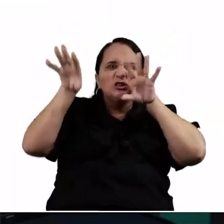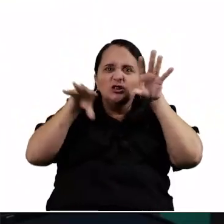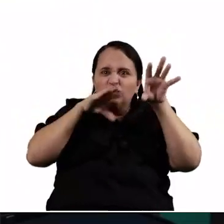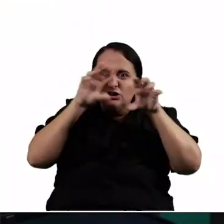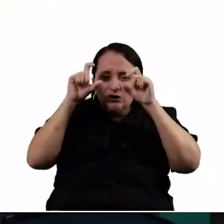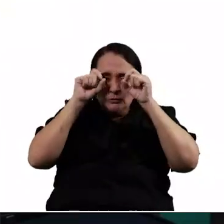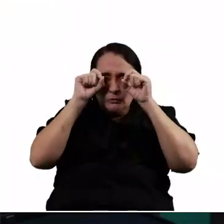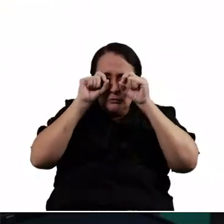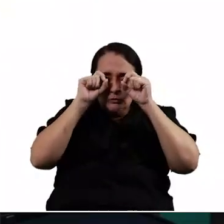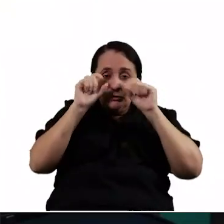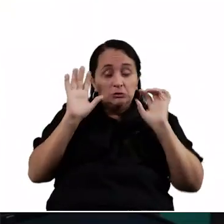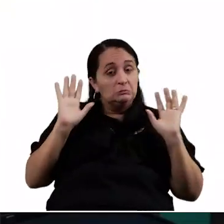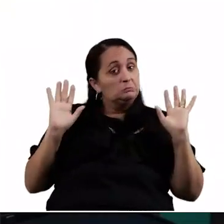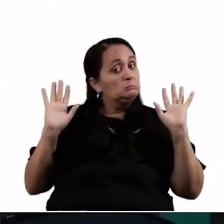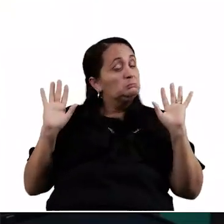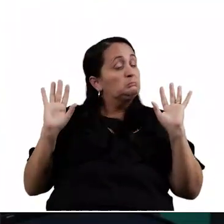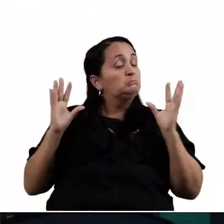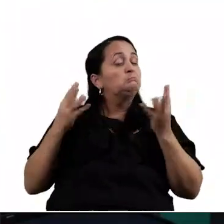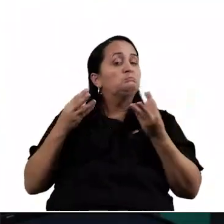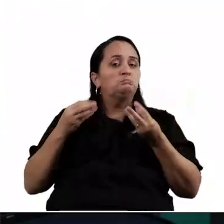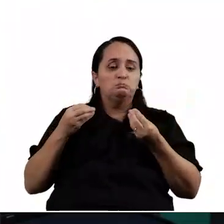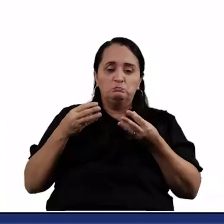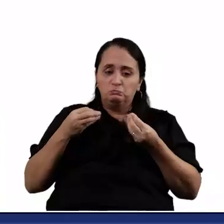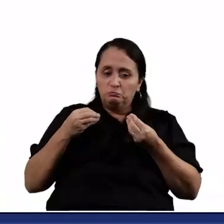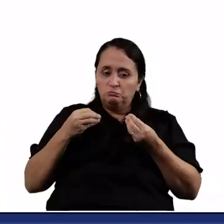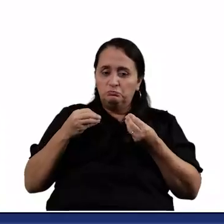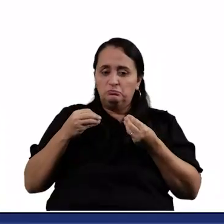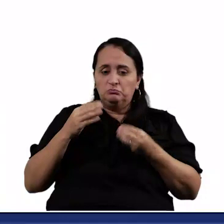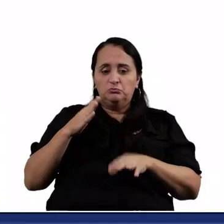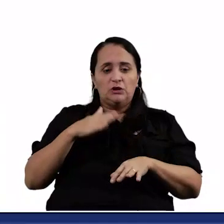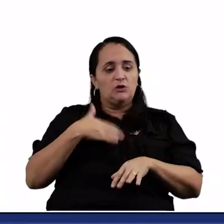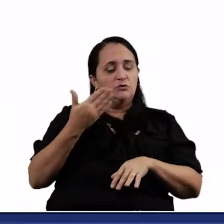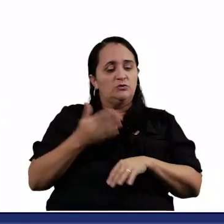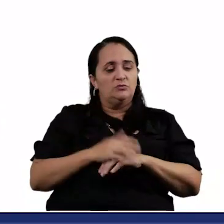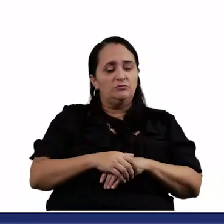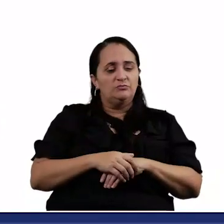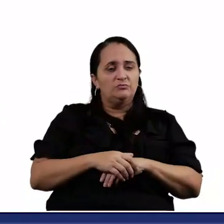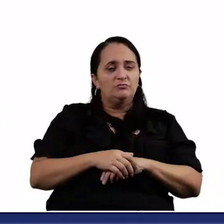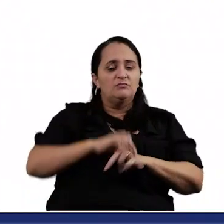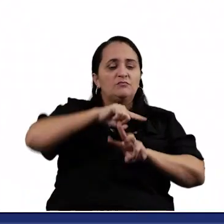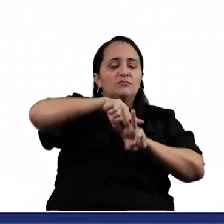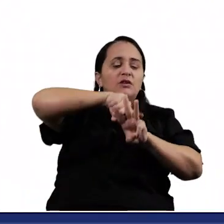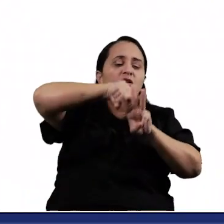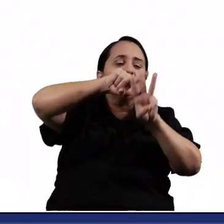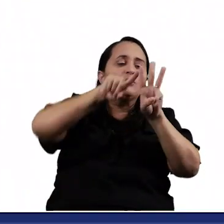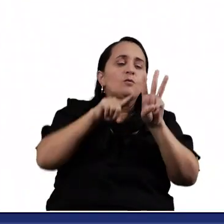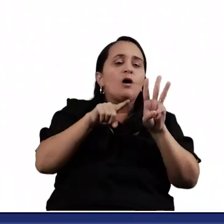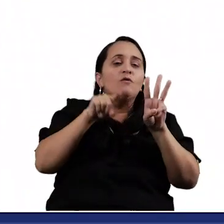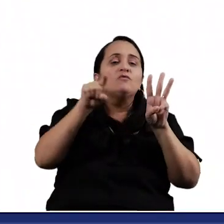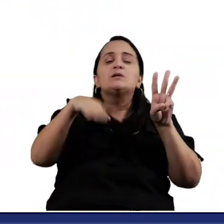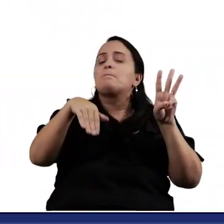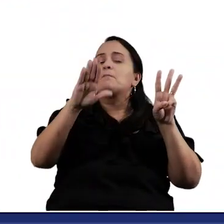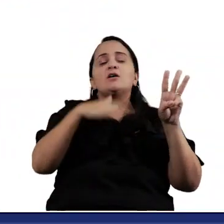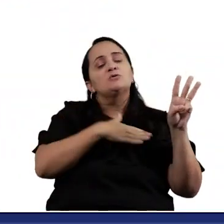Então eu acho que tem tudo para ser de qual história você mais